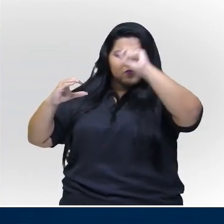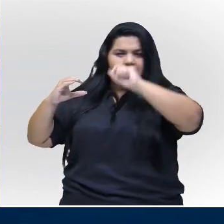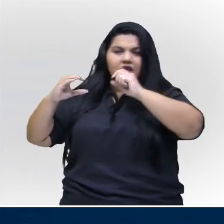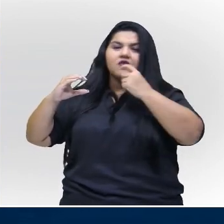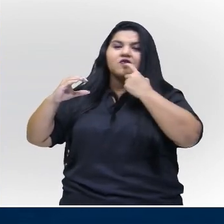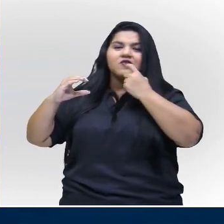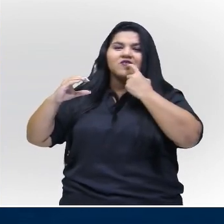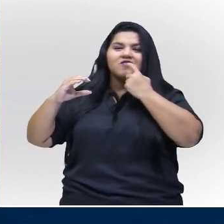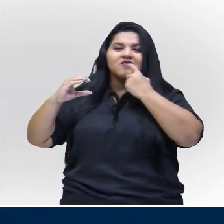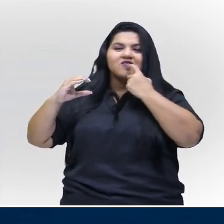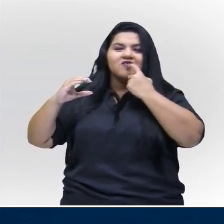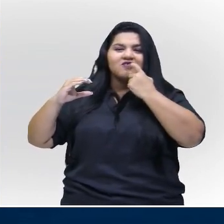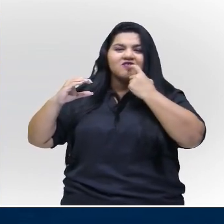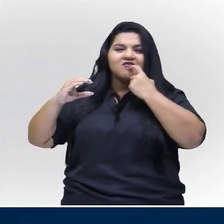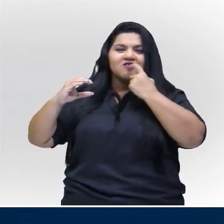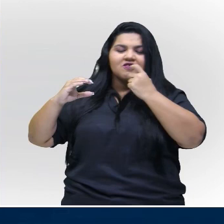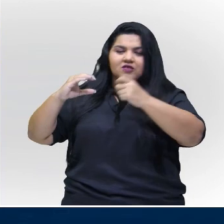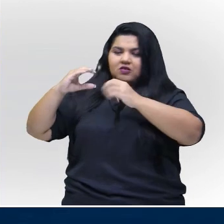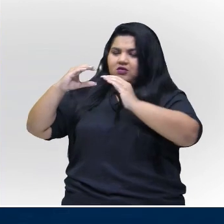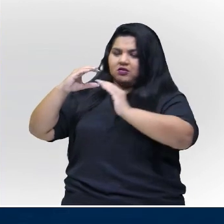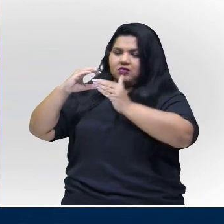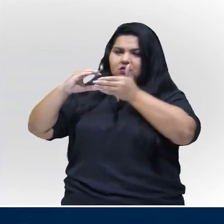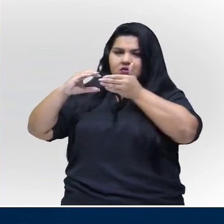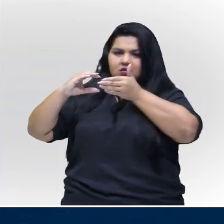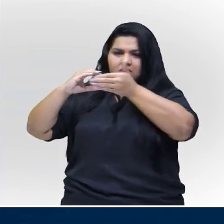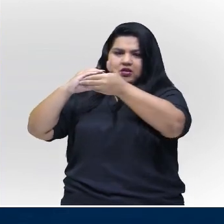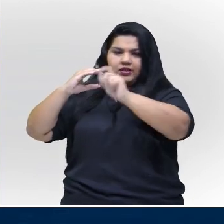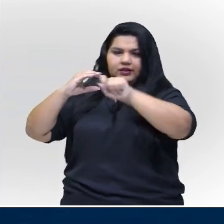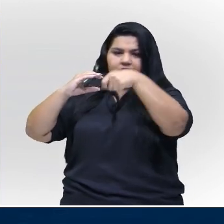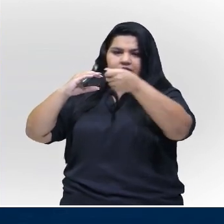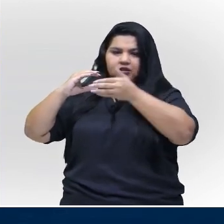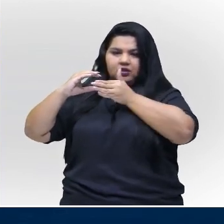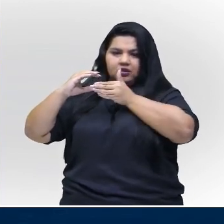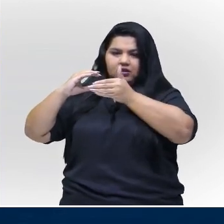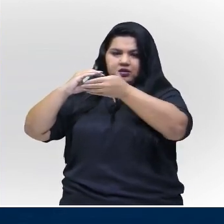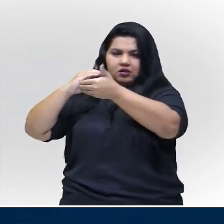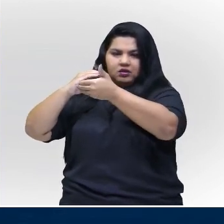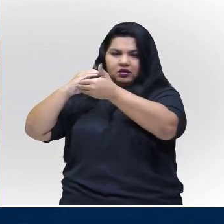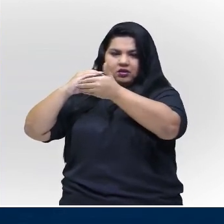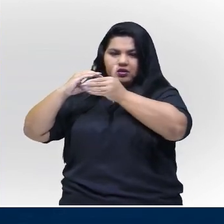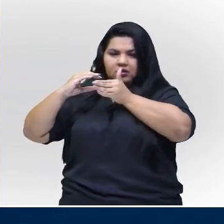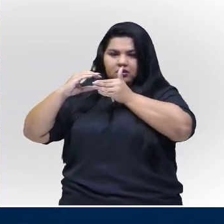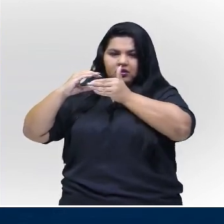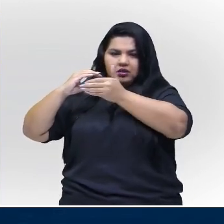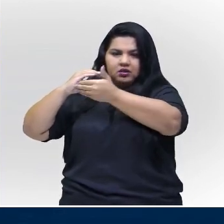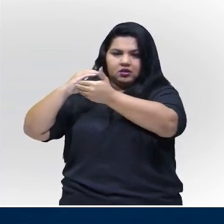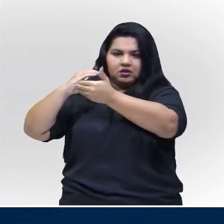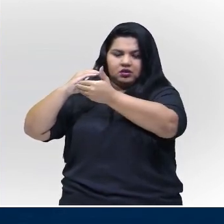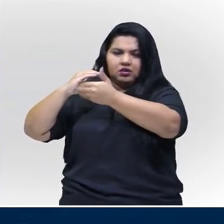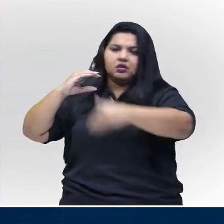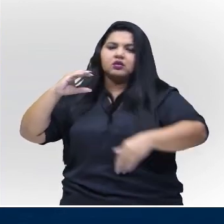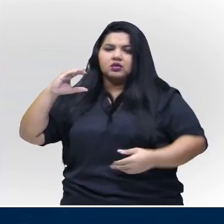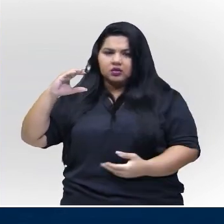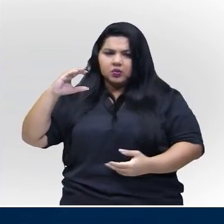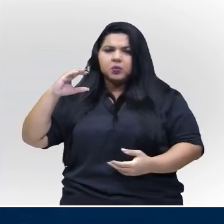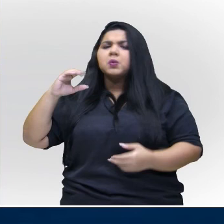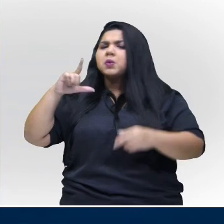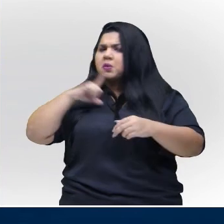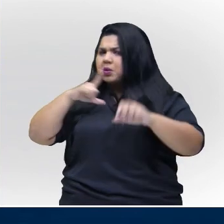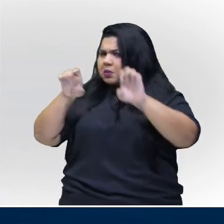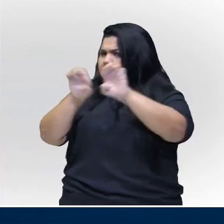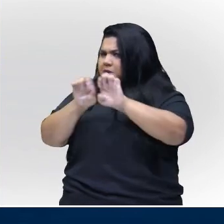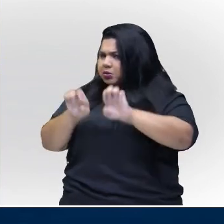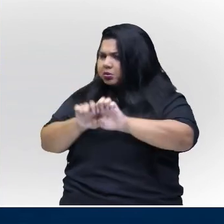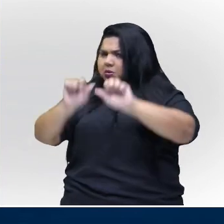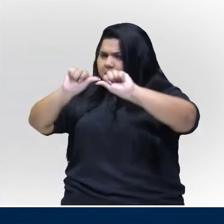aqui, que eu estou marcando de verde, né, é a chamada parede celular, tá? Ela vai dar uma forma, uma estrutura